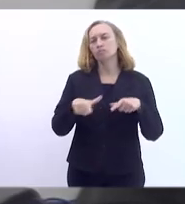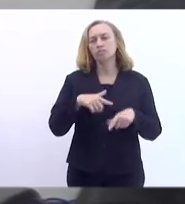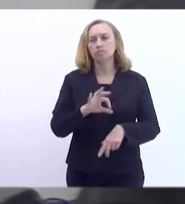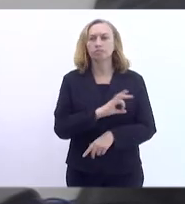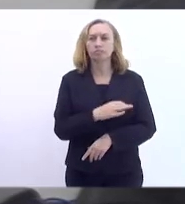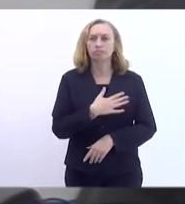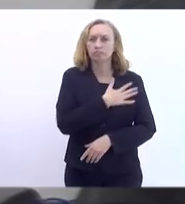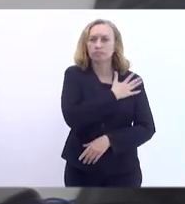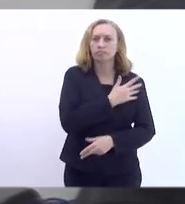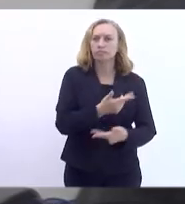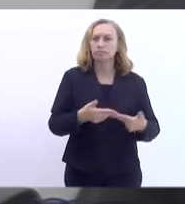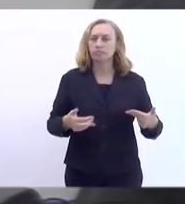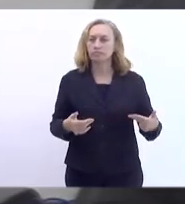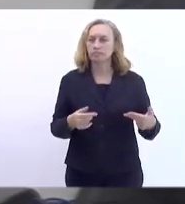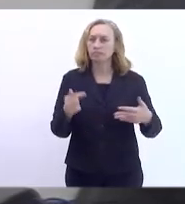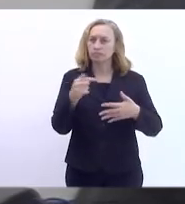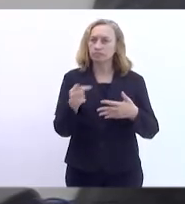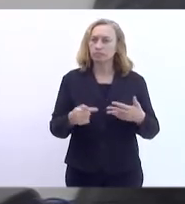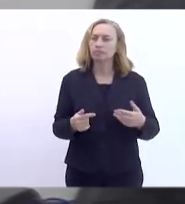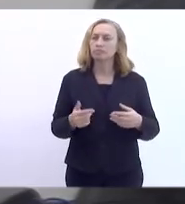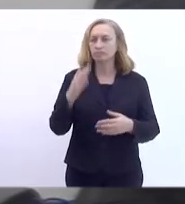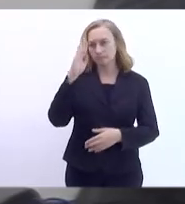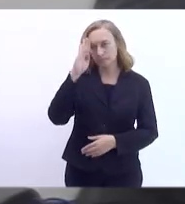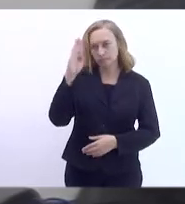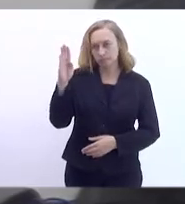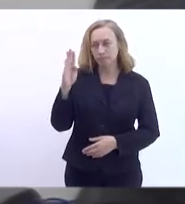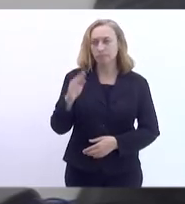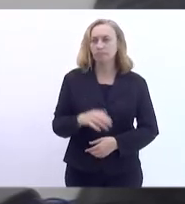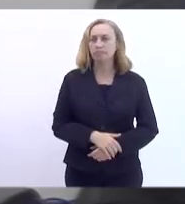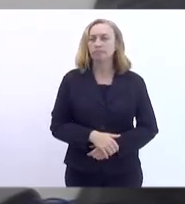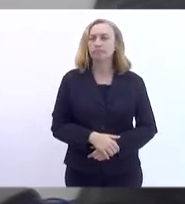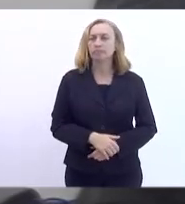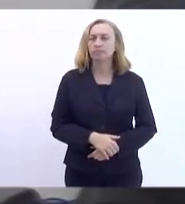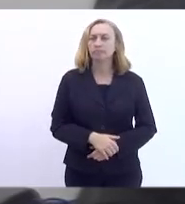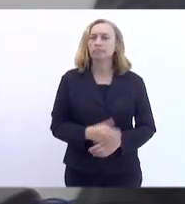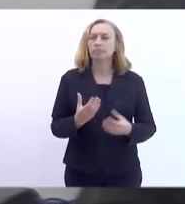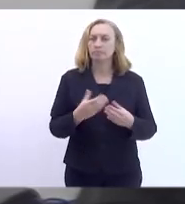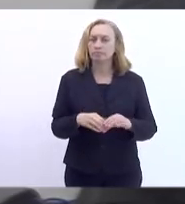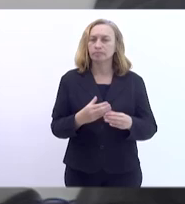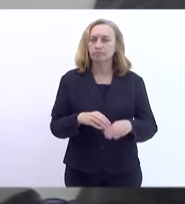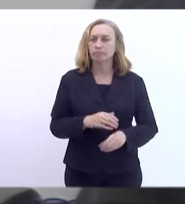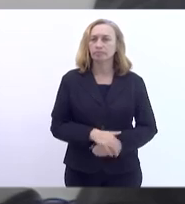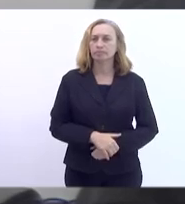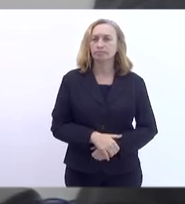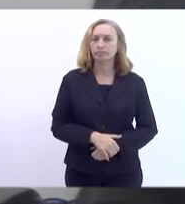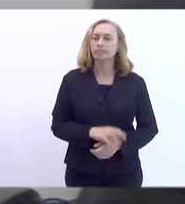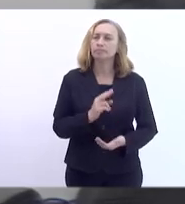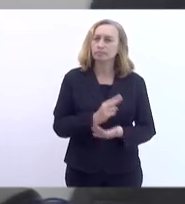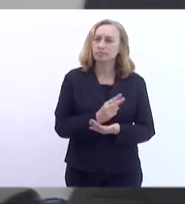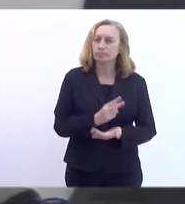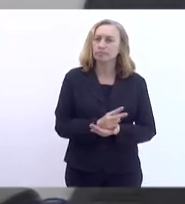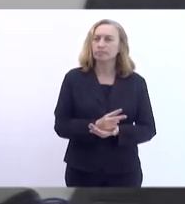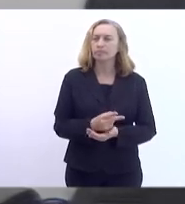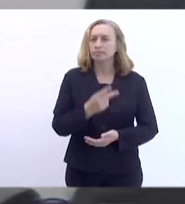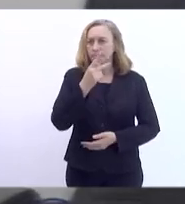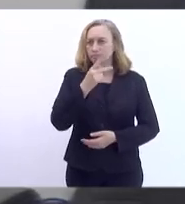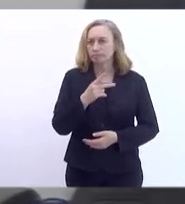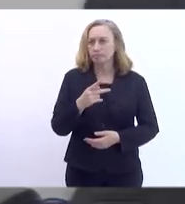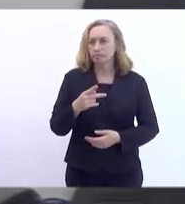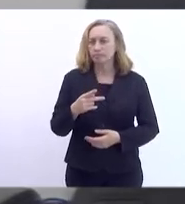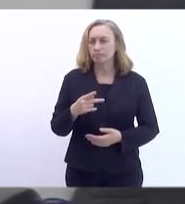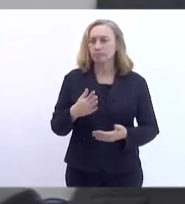militar em muitos aspectos e especialmente no que trata desse concurso mesmo os candidatos que